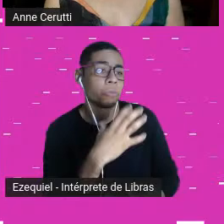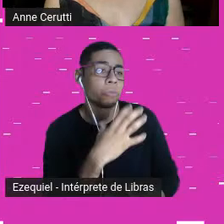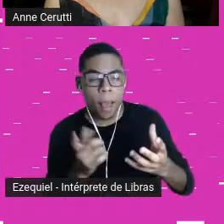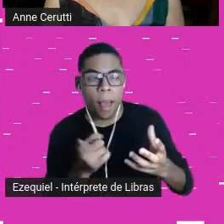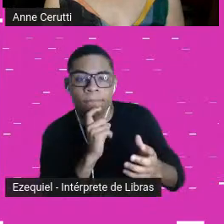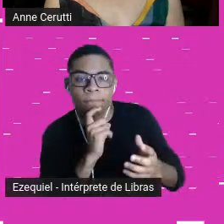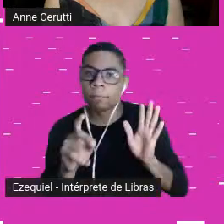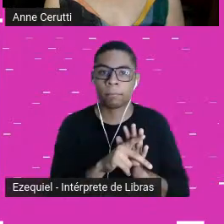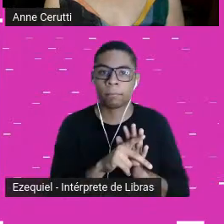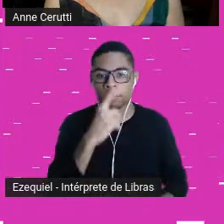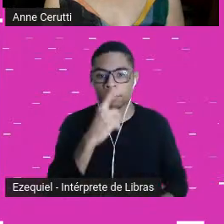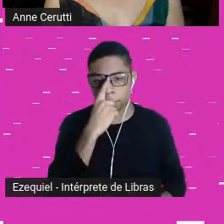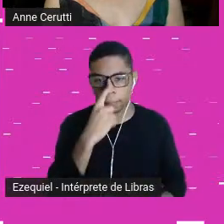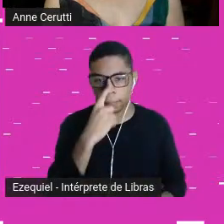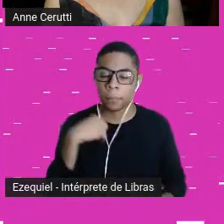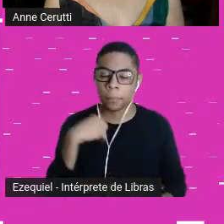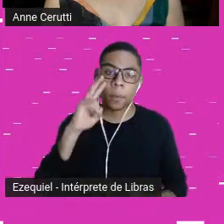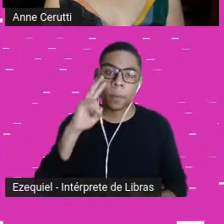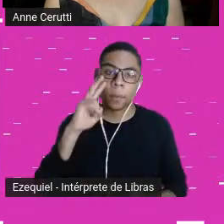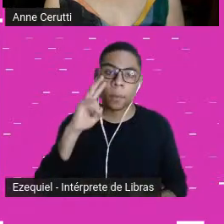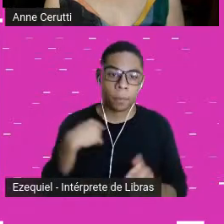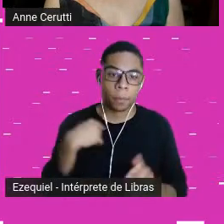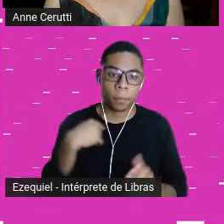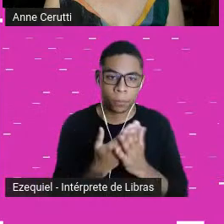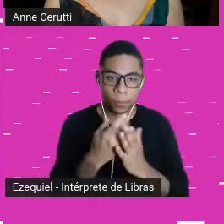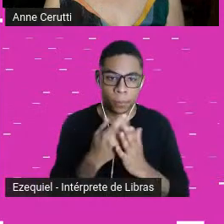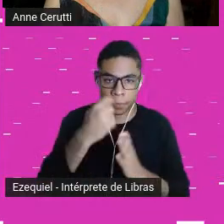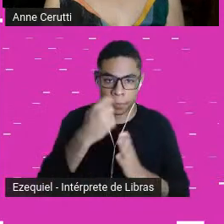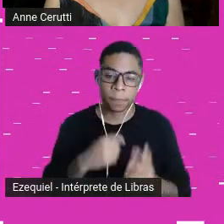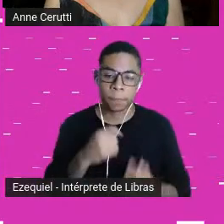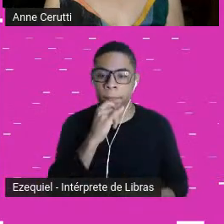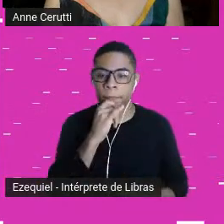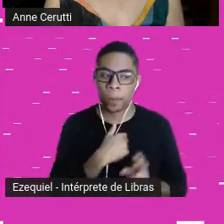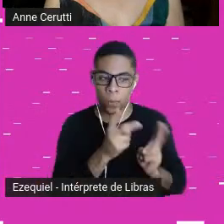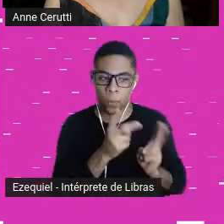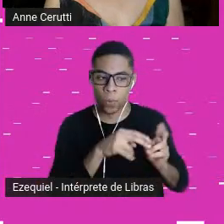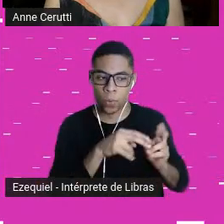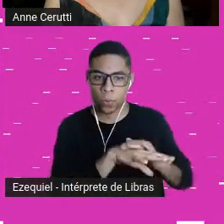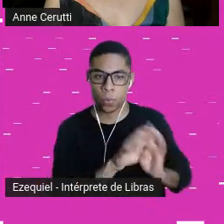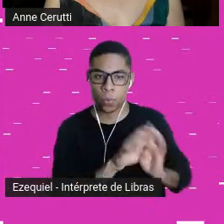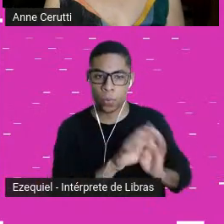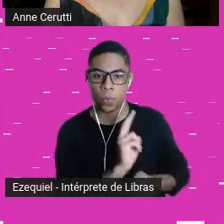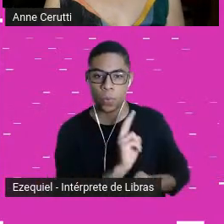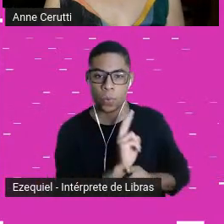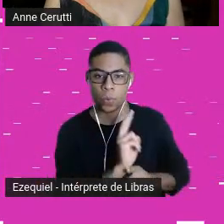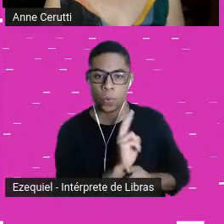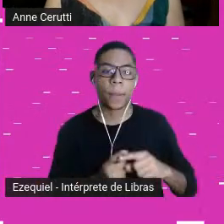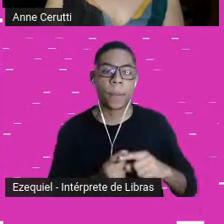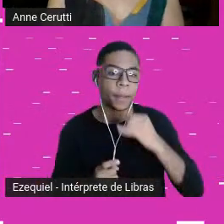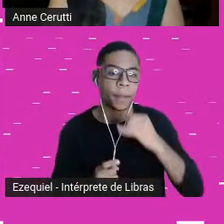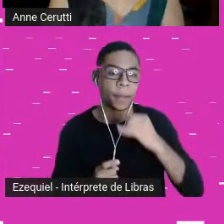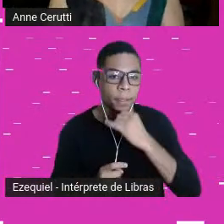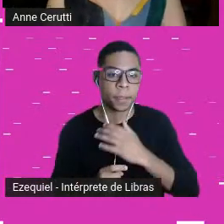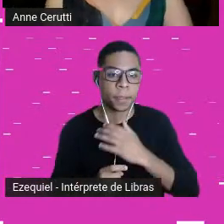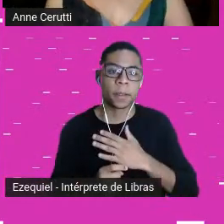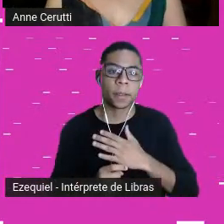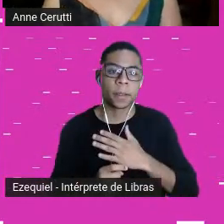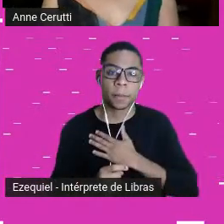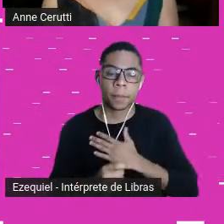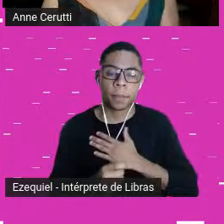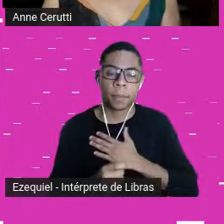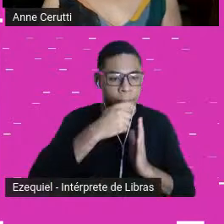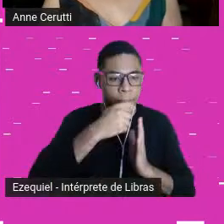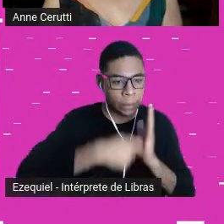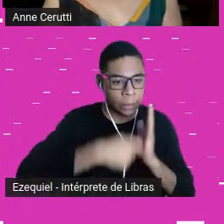porque o meu texto está tão escrito com a entonação e para onde vai, para onde vem, e o tom certo, e